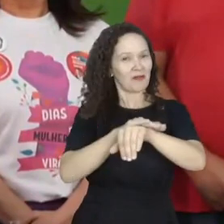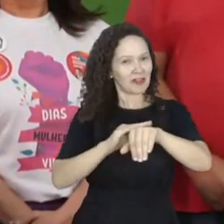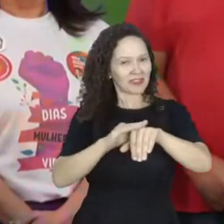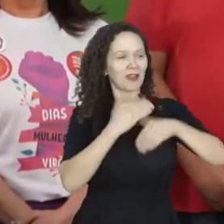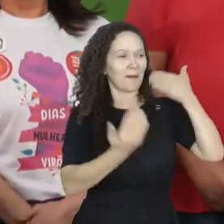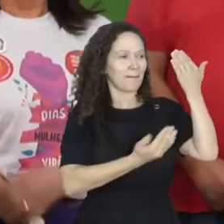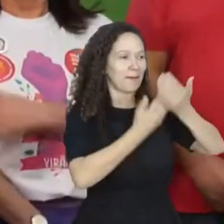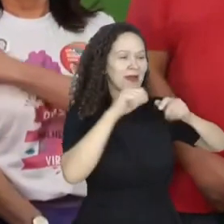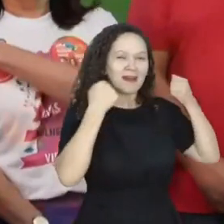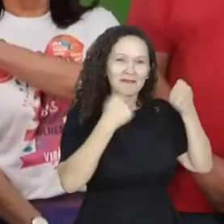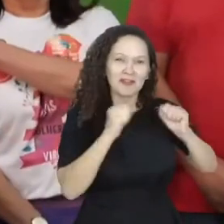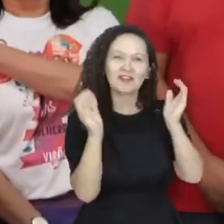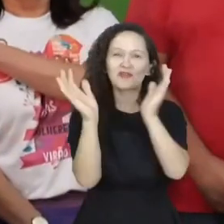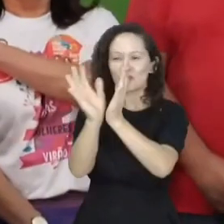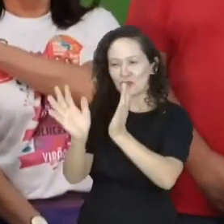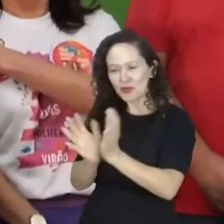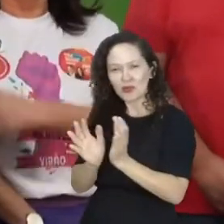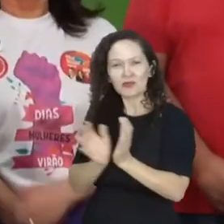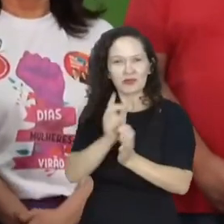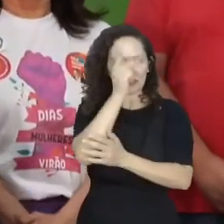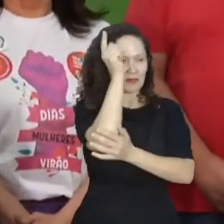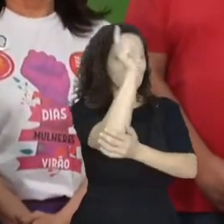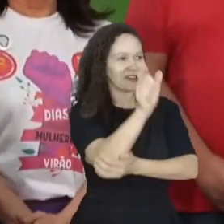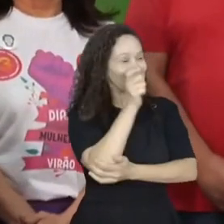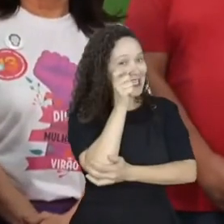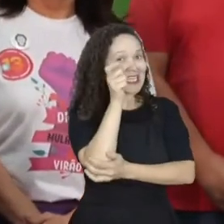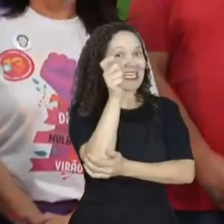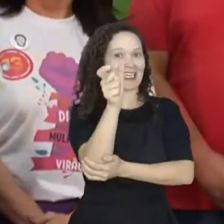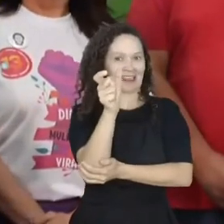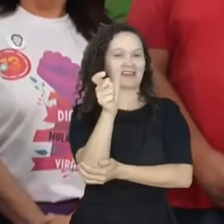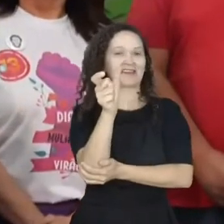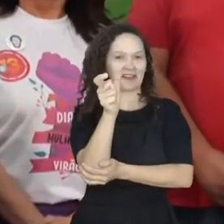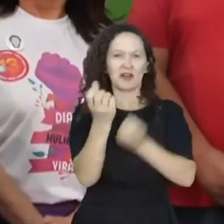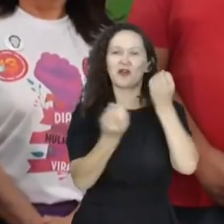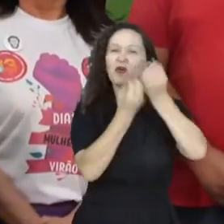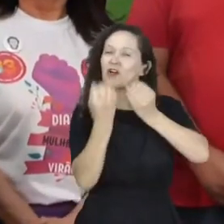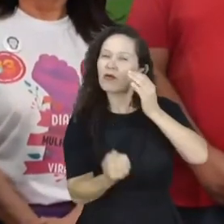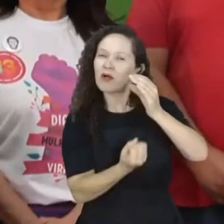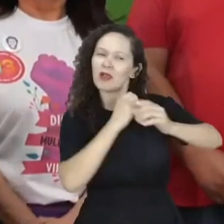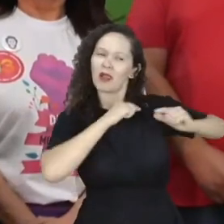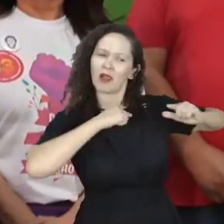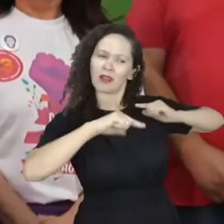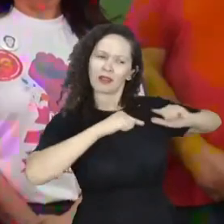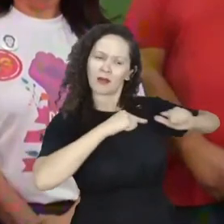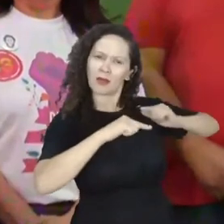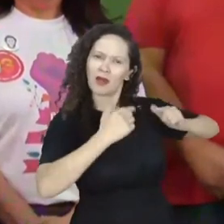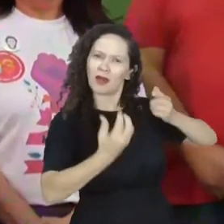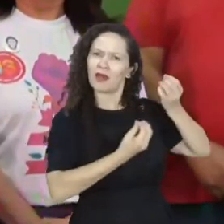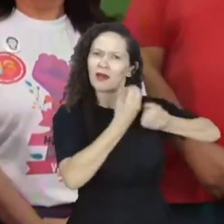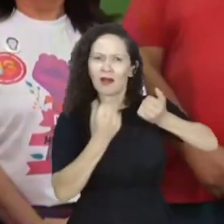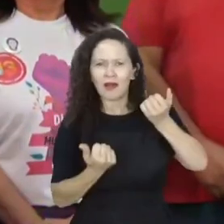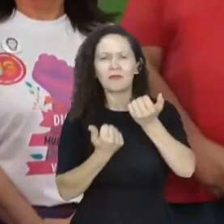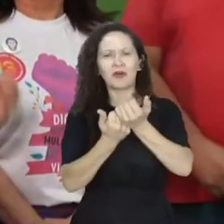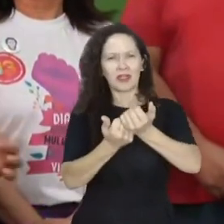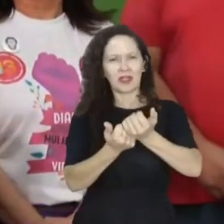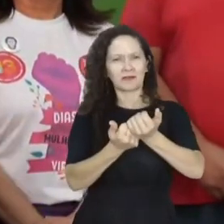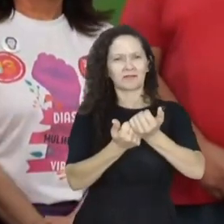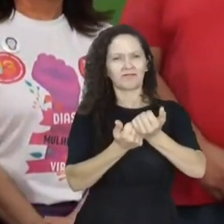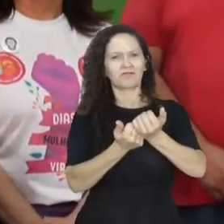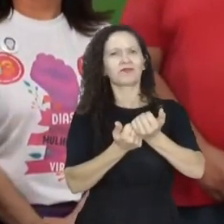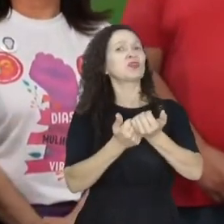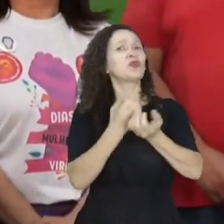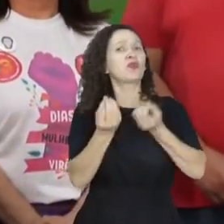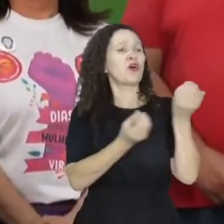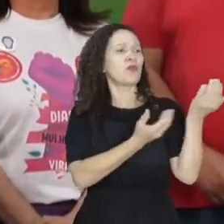é preciso criar grupos de pessoas que se interessem. Como é que nós vamos gerar emprego para essa meninada que está com 18, 19,